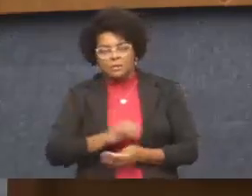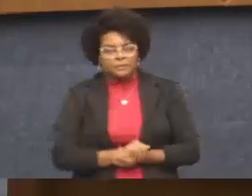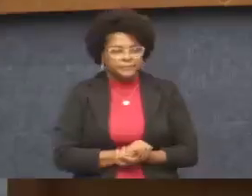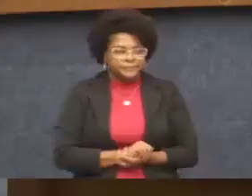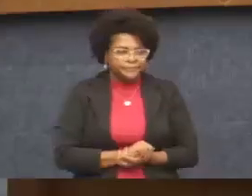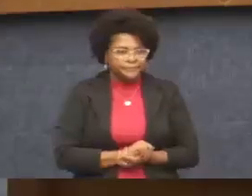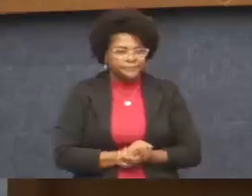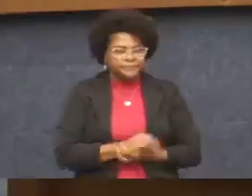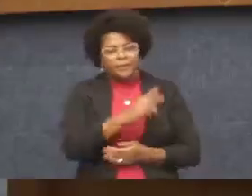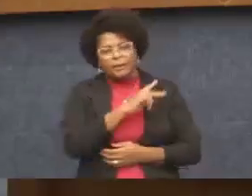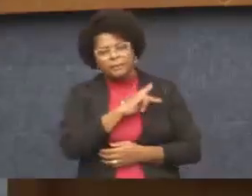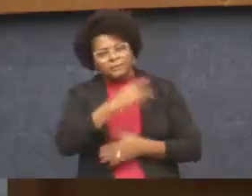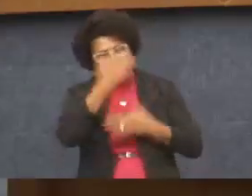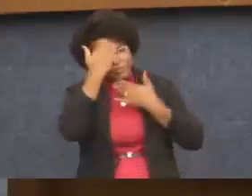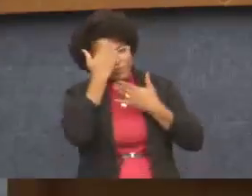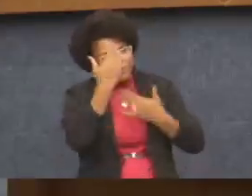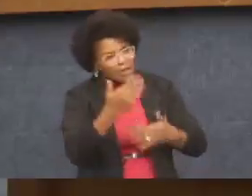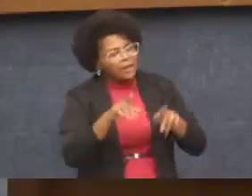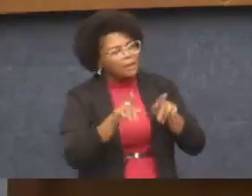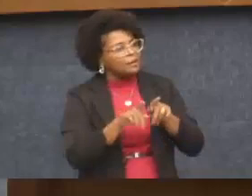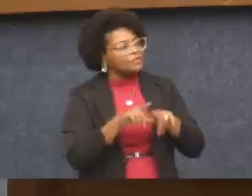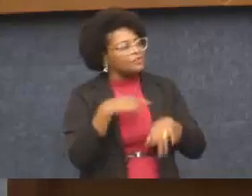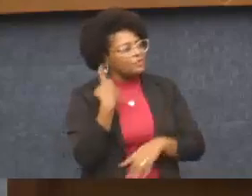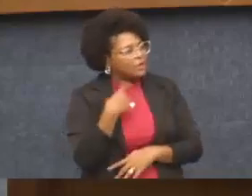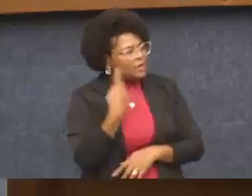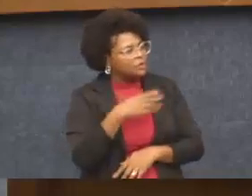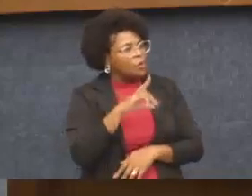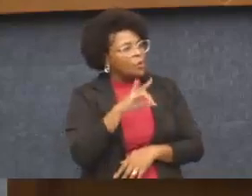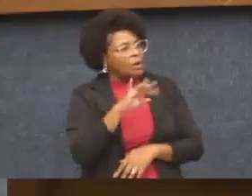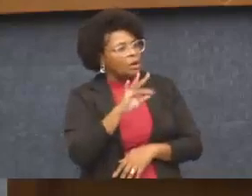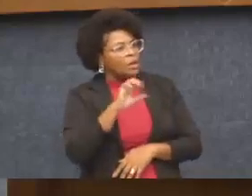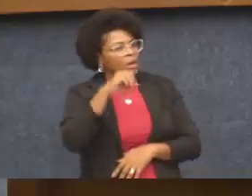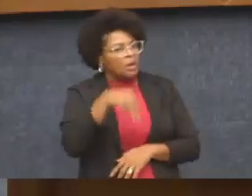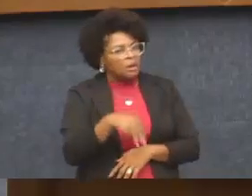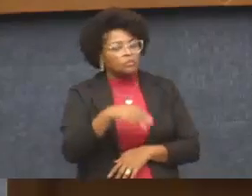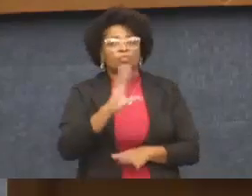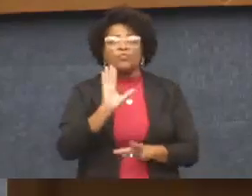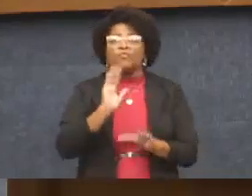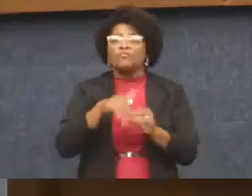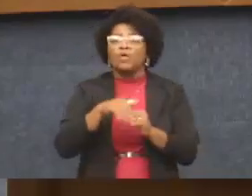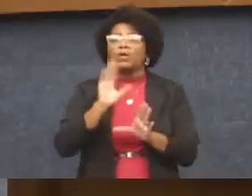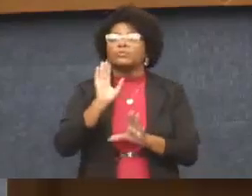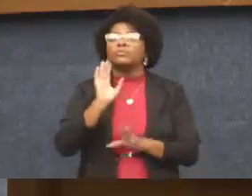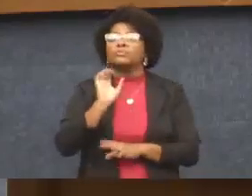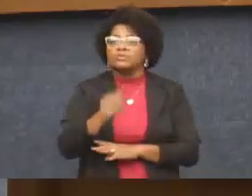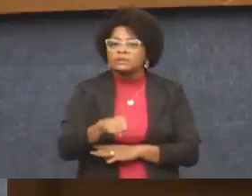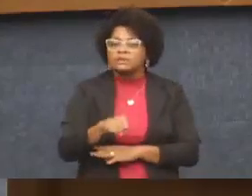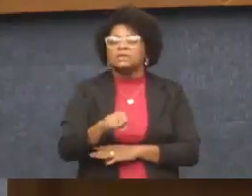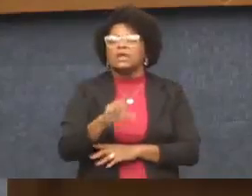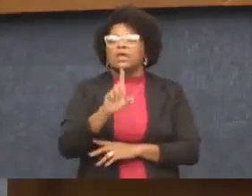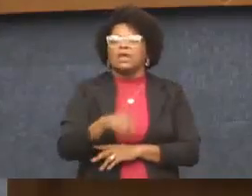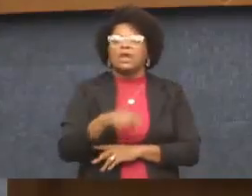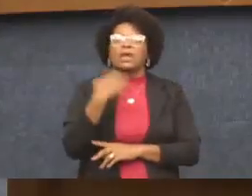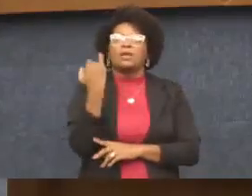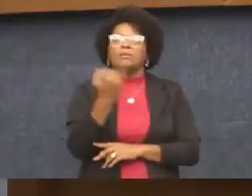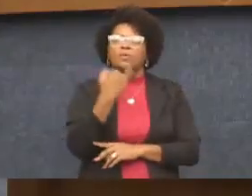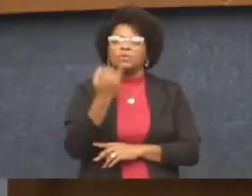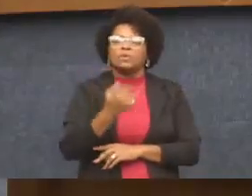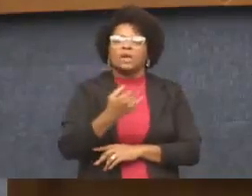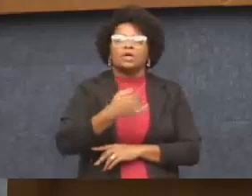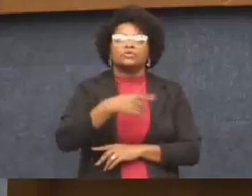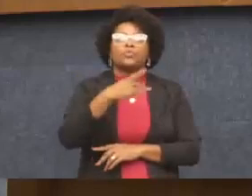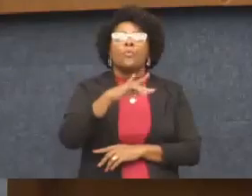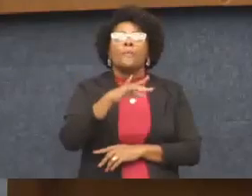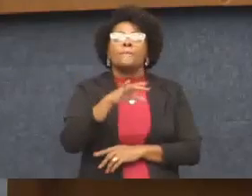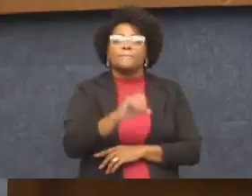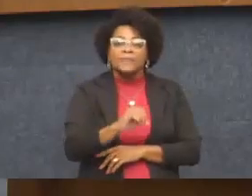Adoc, nosso vereador Cleiton, vereador Ciro, encaminhar o voto sim no projeto, importante, o piso foi sancionado no dia de ontem